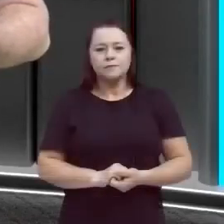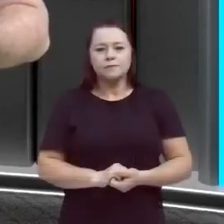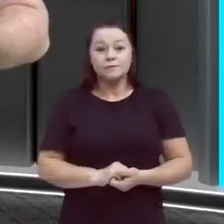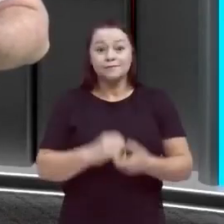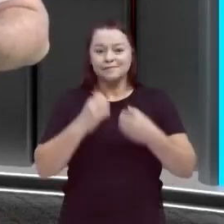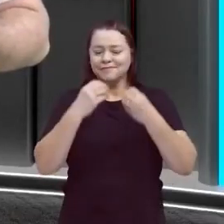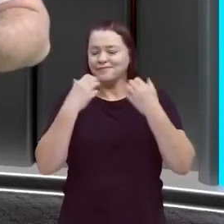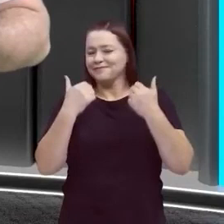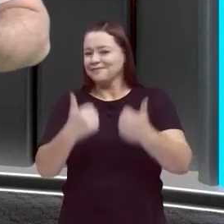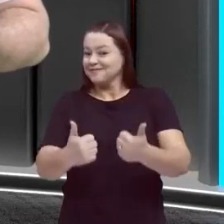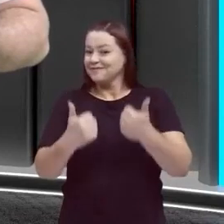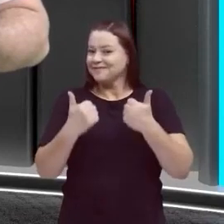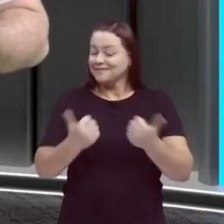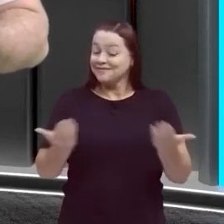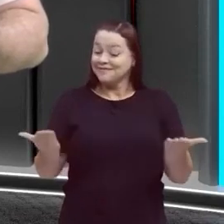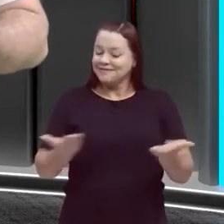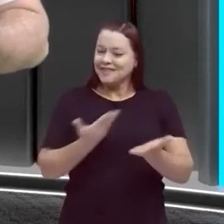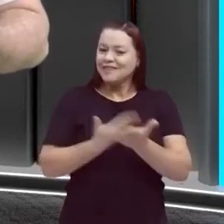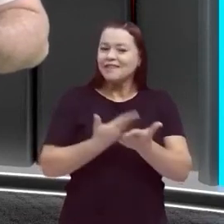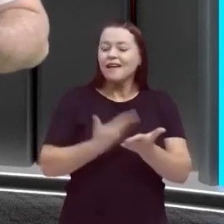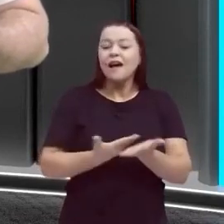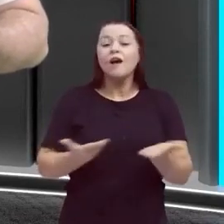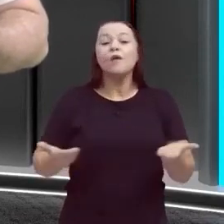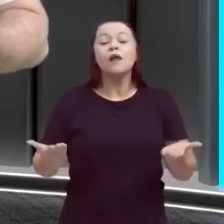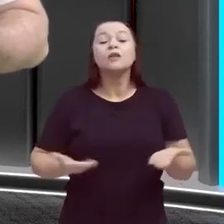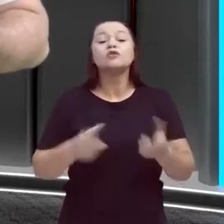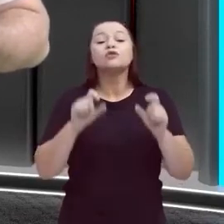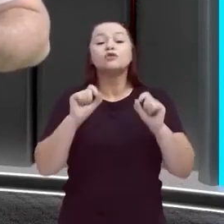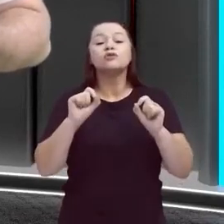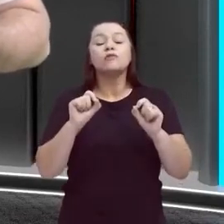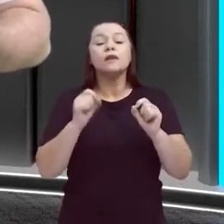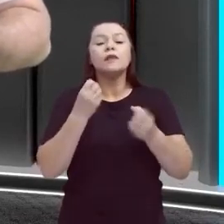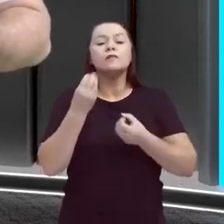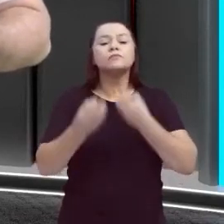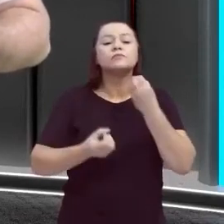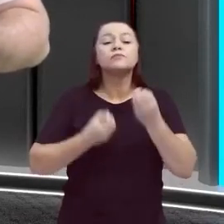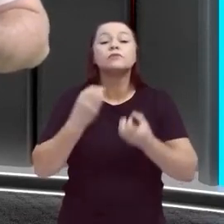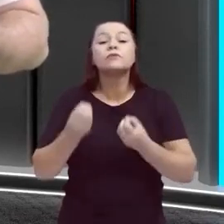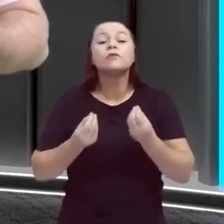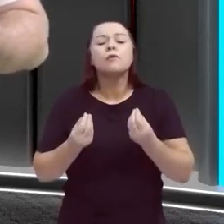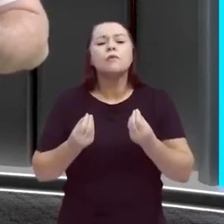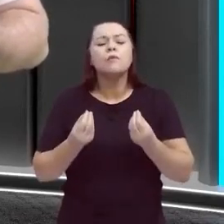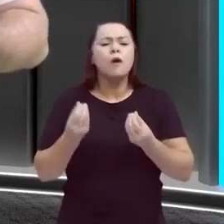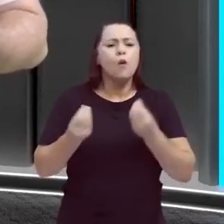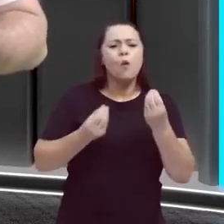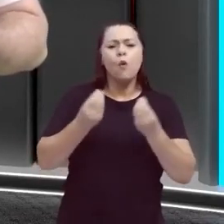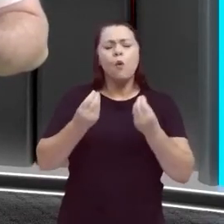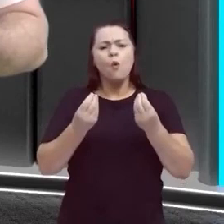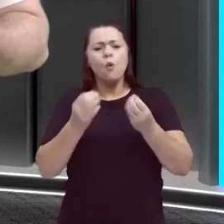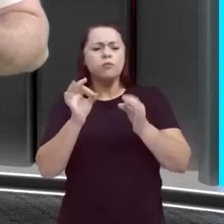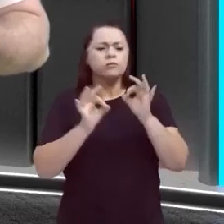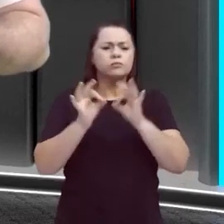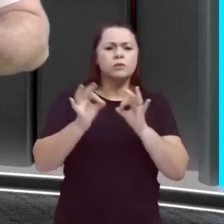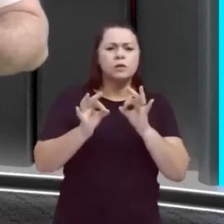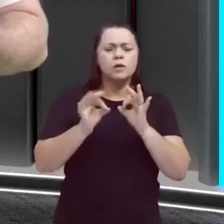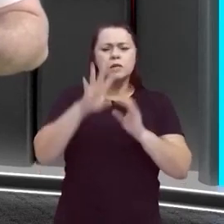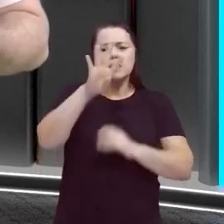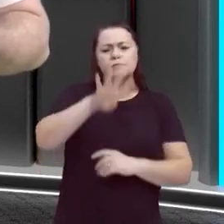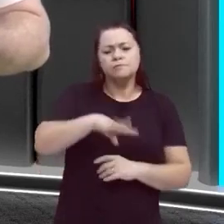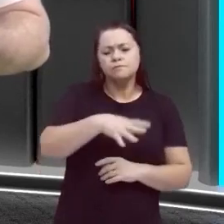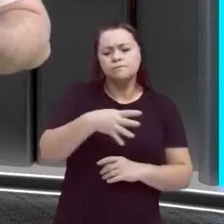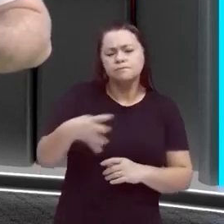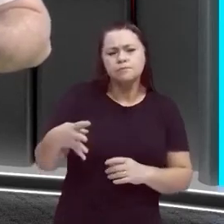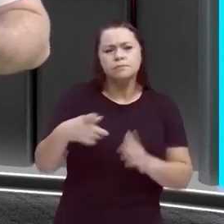Muito bem, a nossa aula de hoje vai tratar das seguintes informações. Como lidar com tabelas e gráficos? Nas notícias de hoje nós vamos